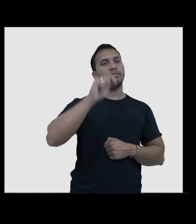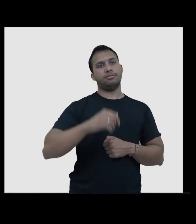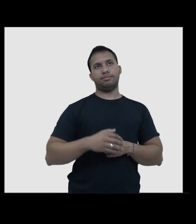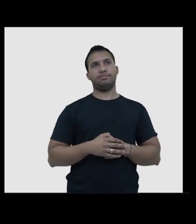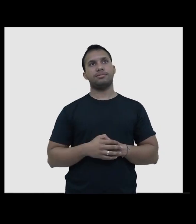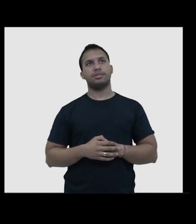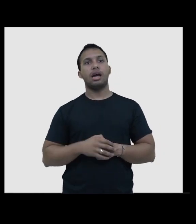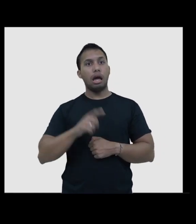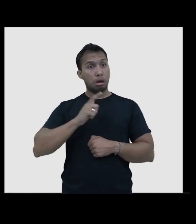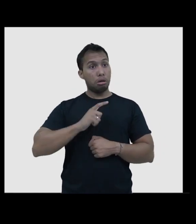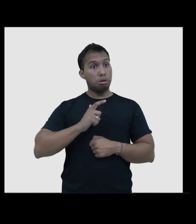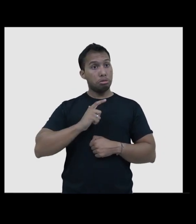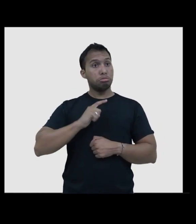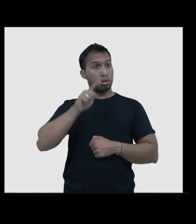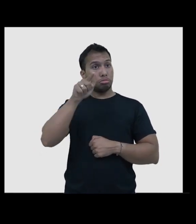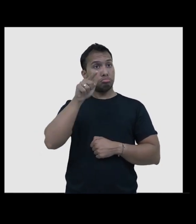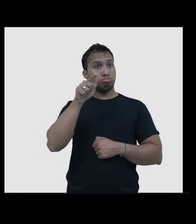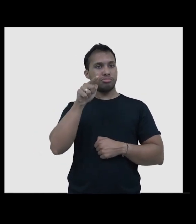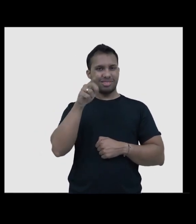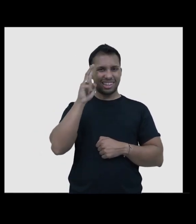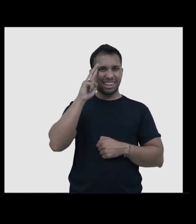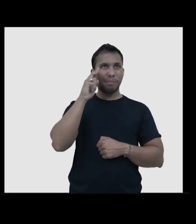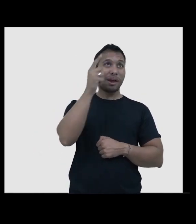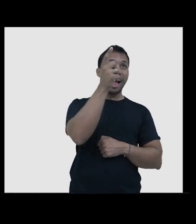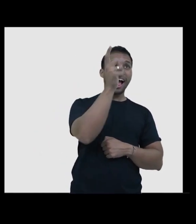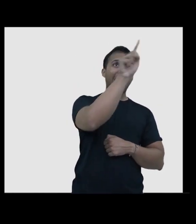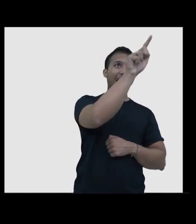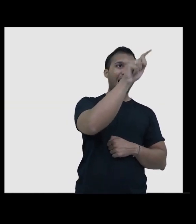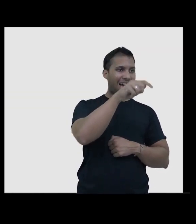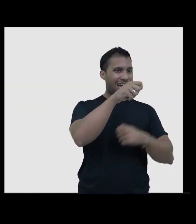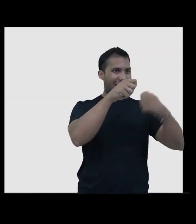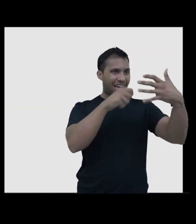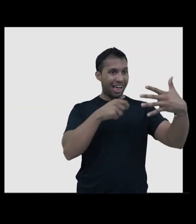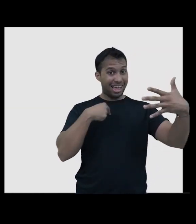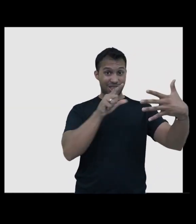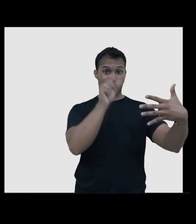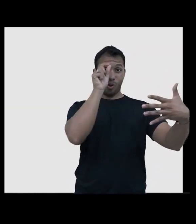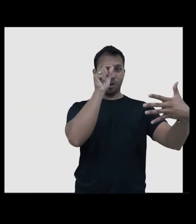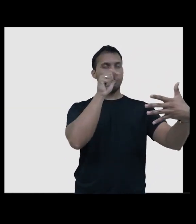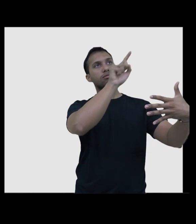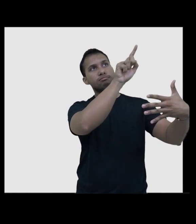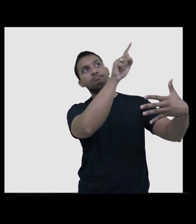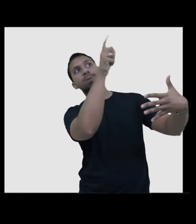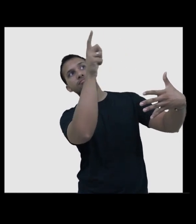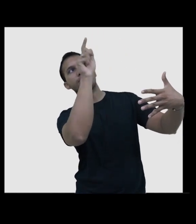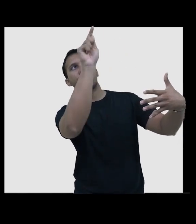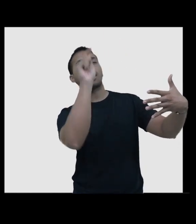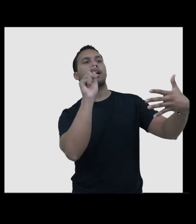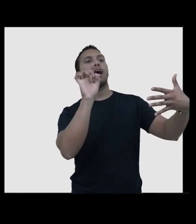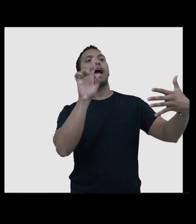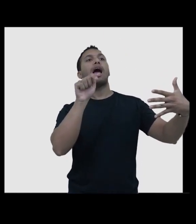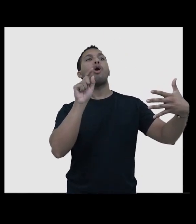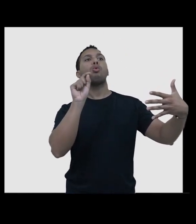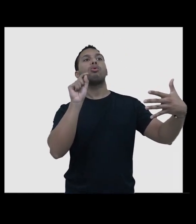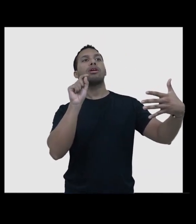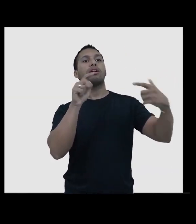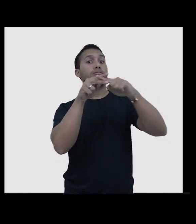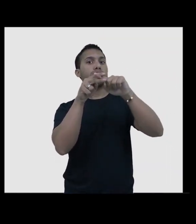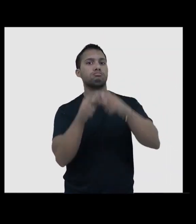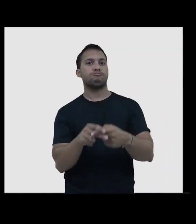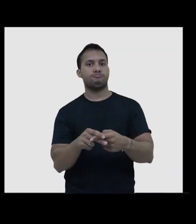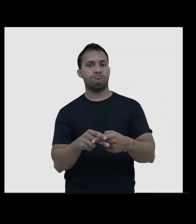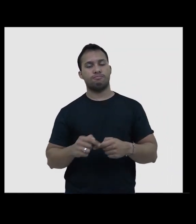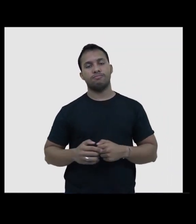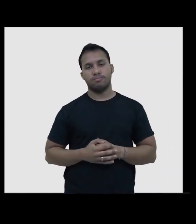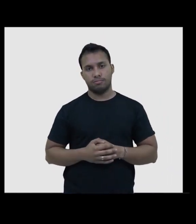Aqui tá todas as configurações daquela que a gente está selecionado, mas a gente vai alterar. A gente vai criar nossa próprio dimensionamento aqui